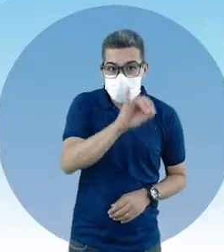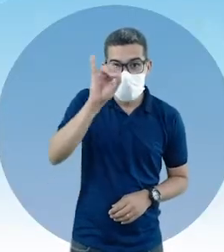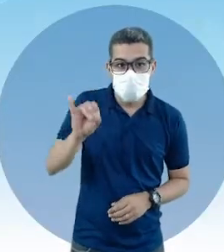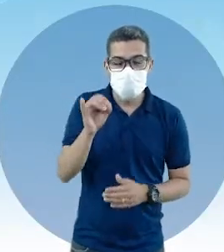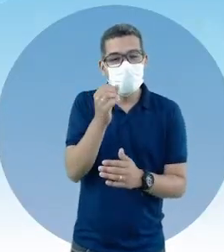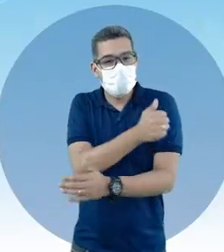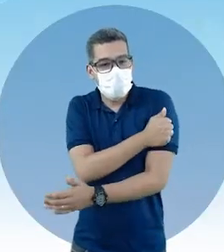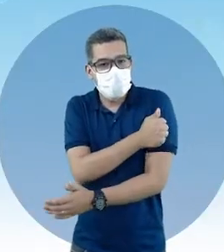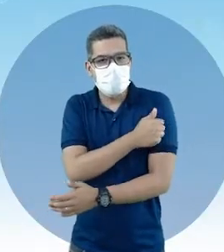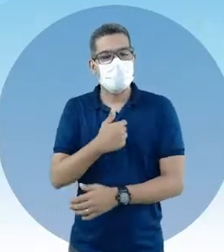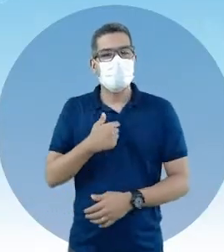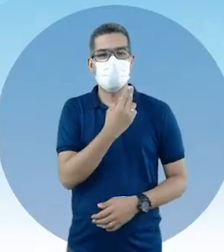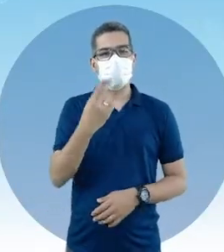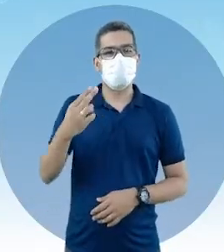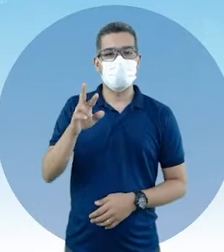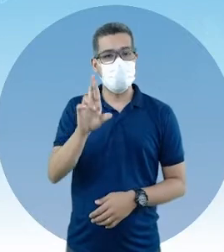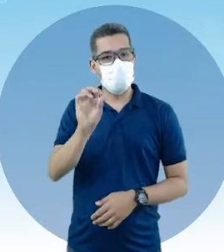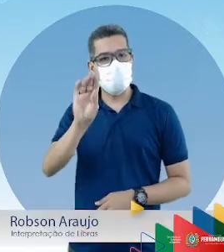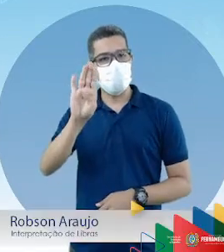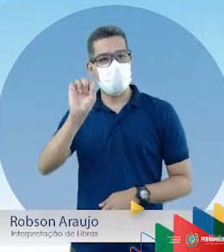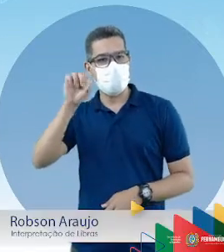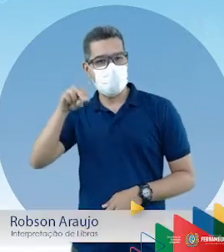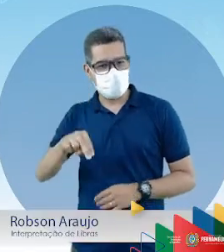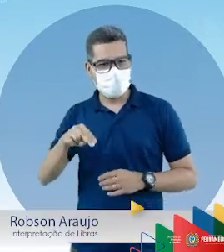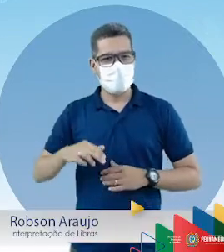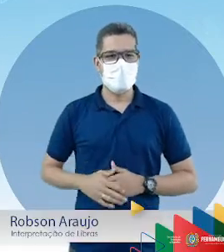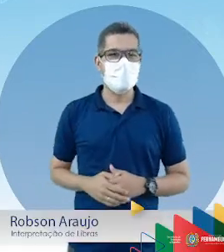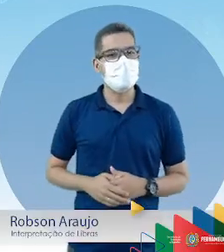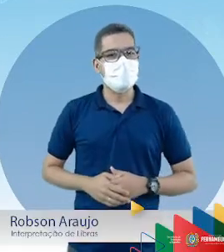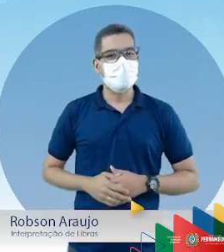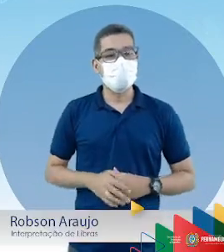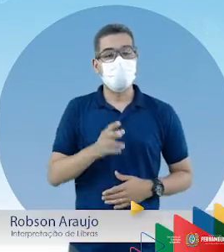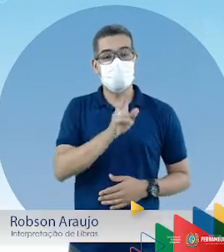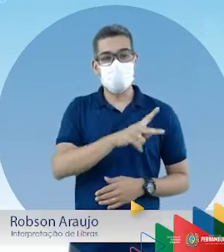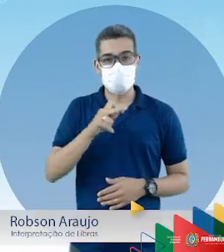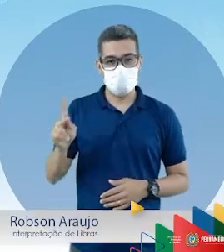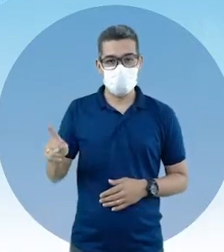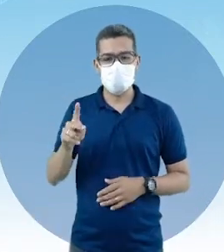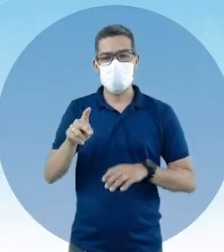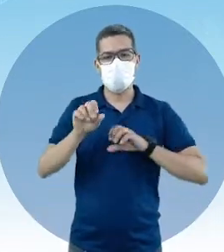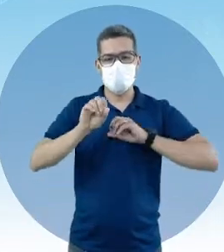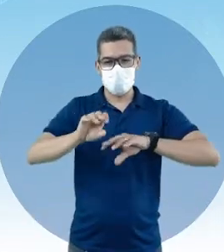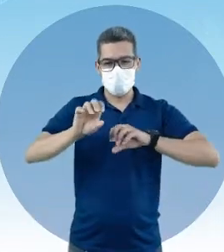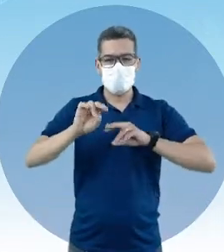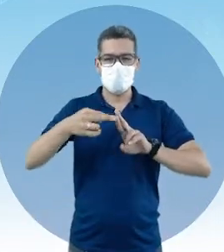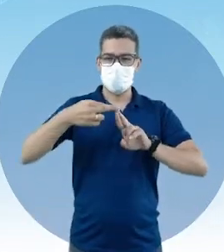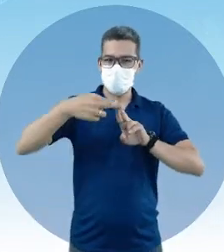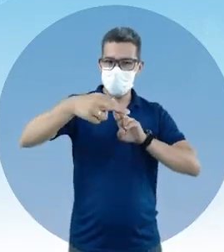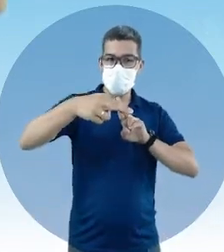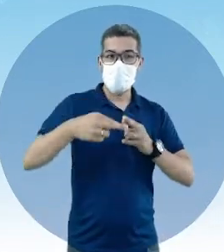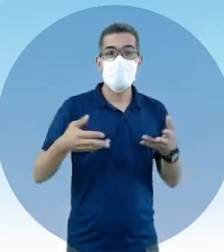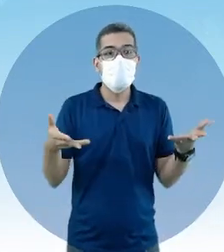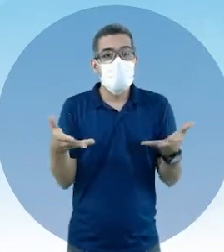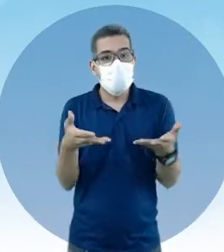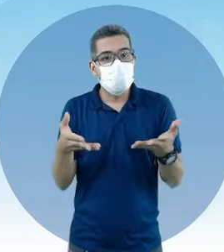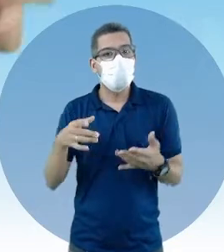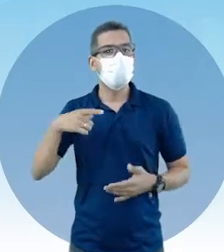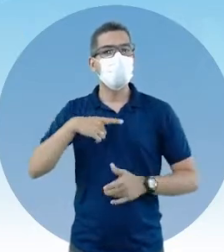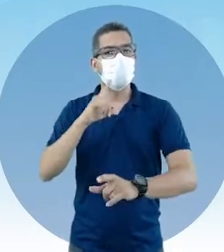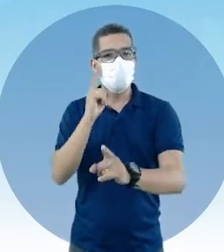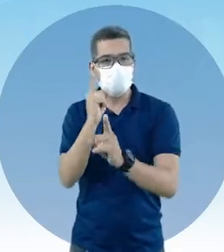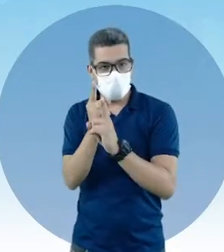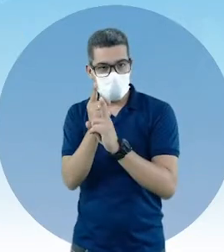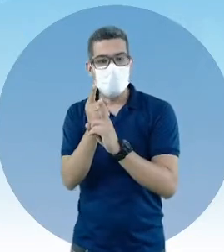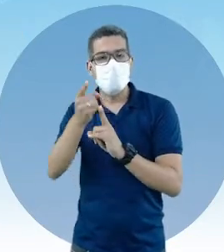Olá, estudantes! Eu sou o professor Robson Anselmo Tavares, professor de ensino religioso, e hoje nós temos mais um encontro